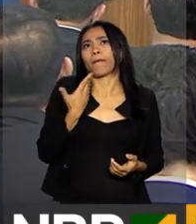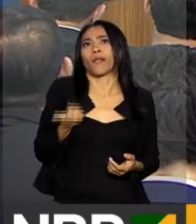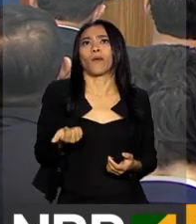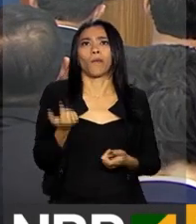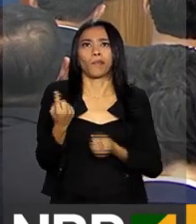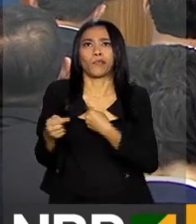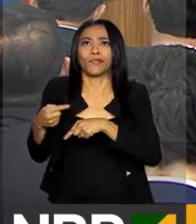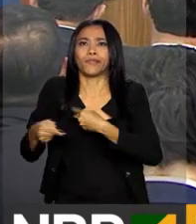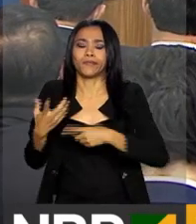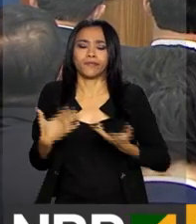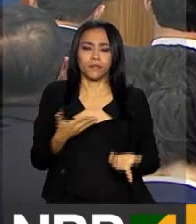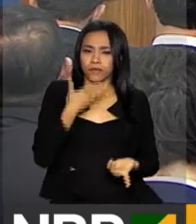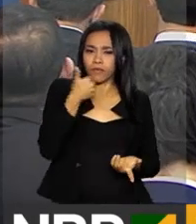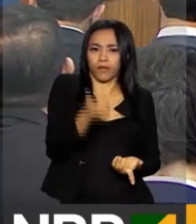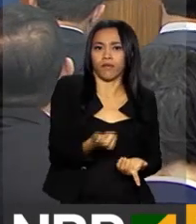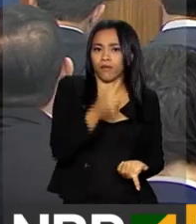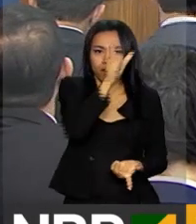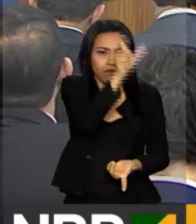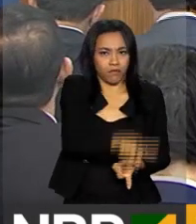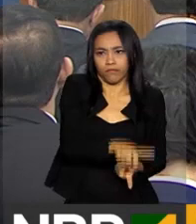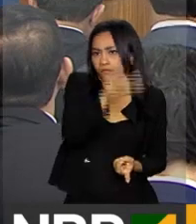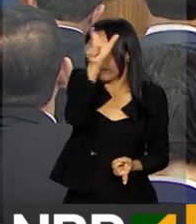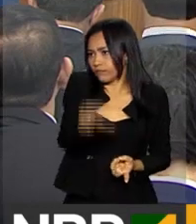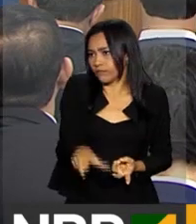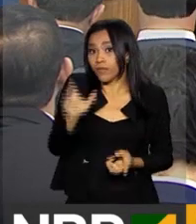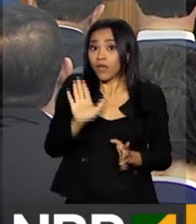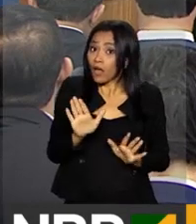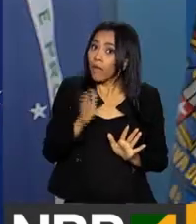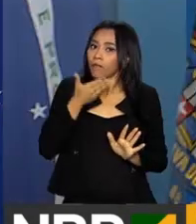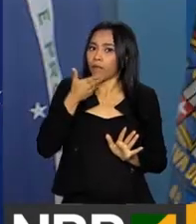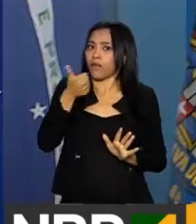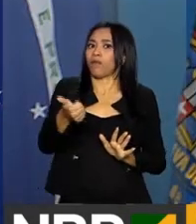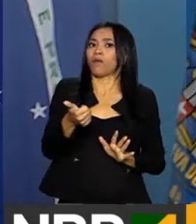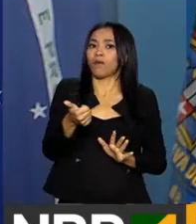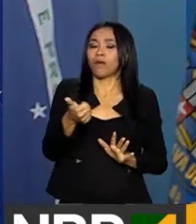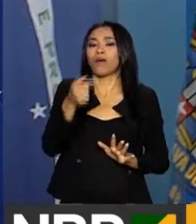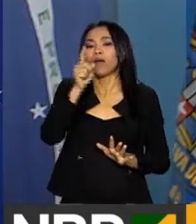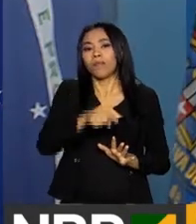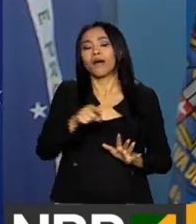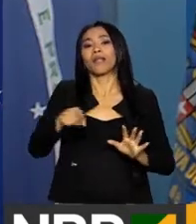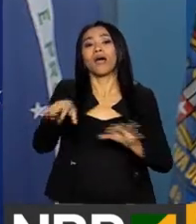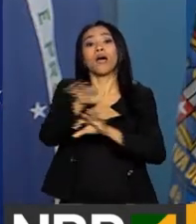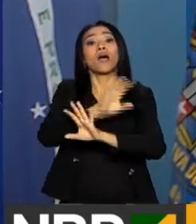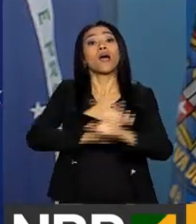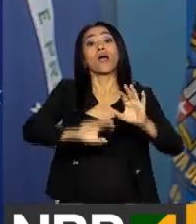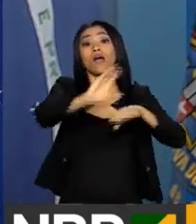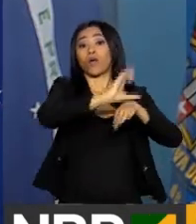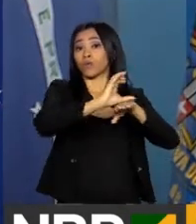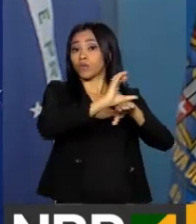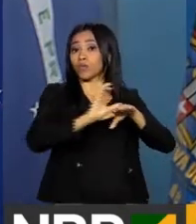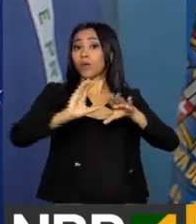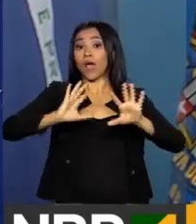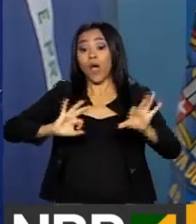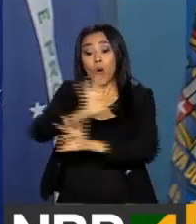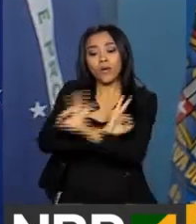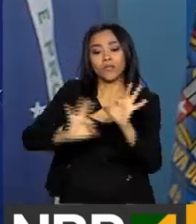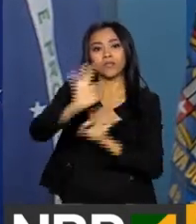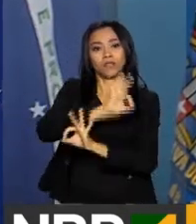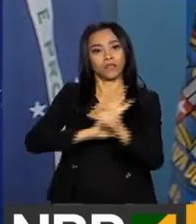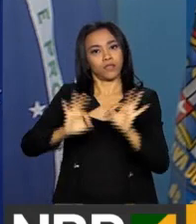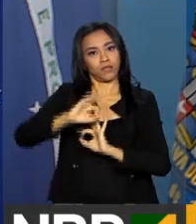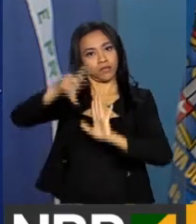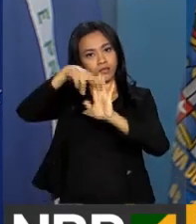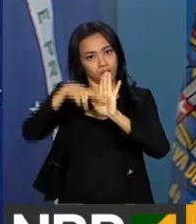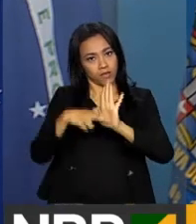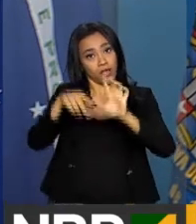fica melhor para pessoas eu digo melhor para a ordem jurídica porque volto a dizer é